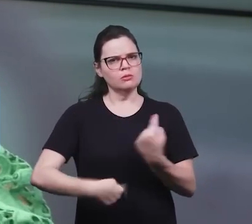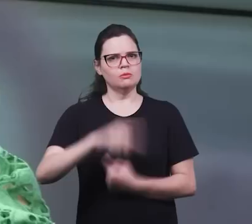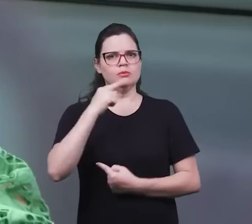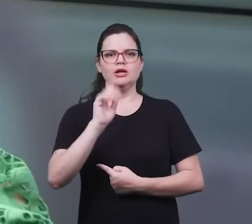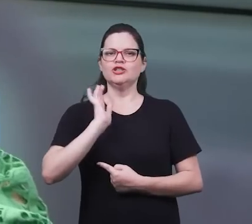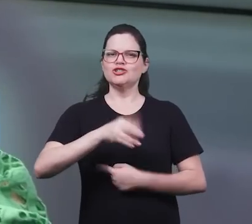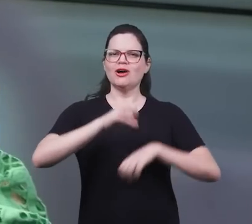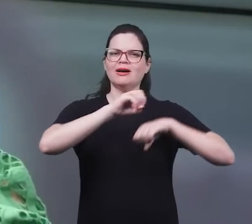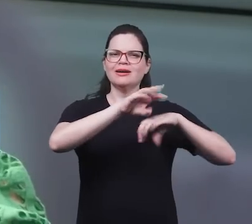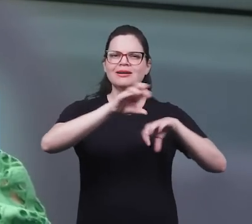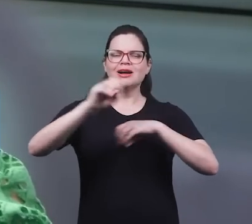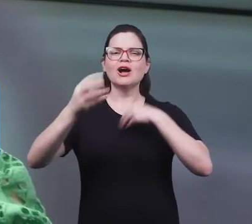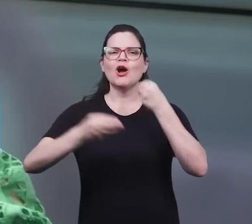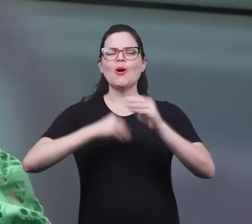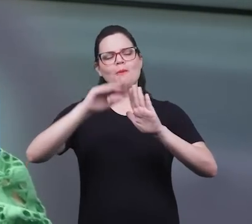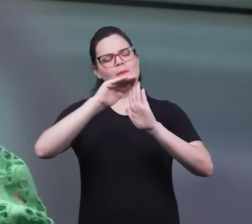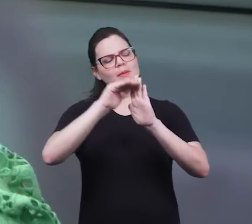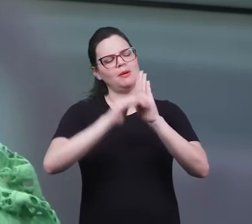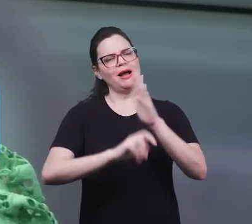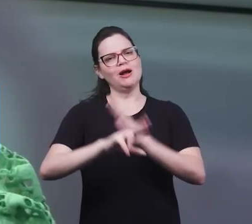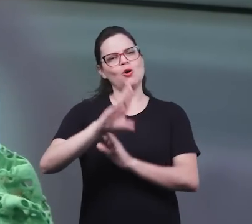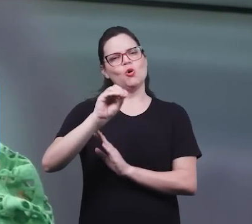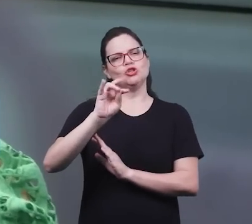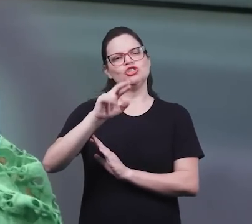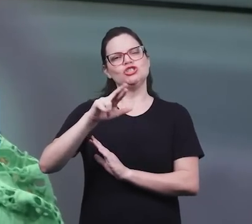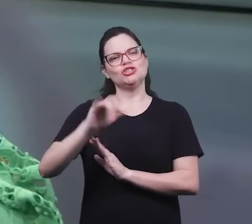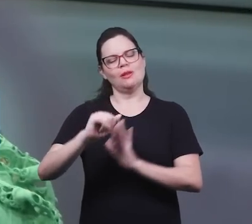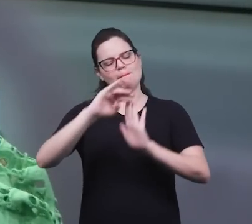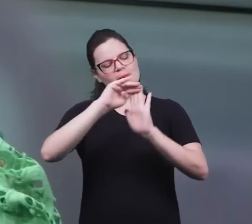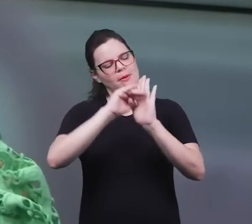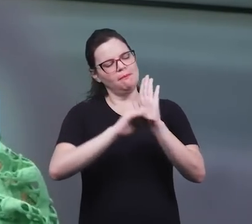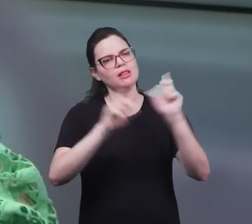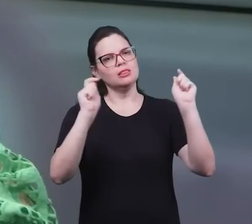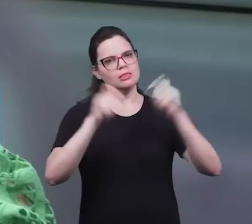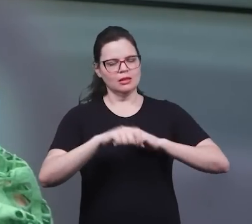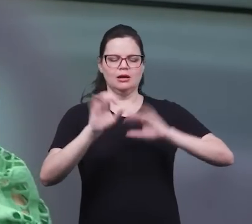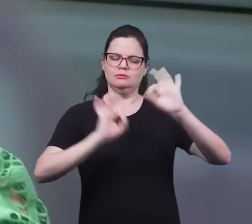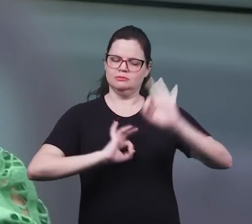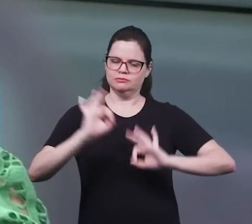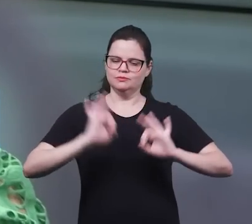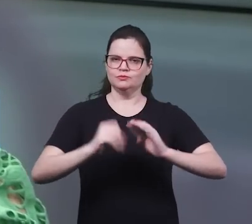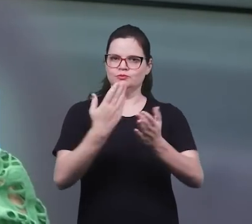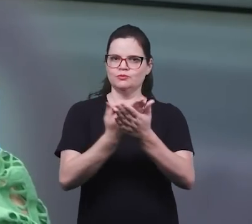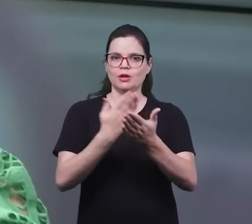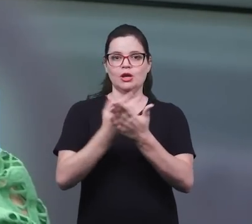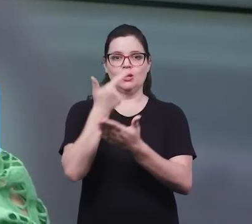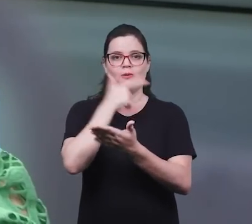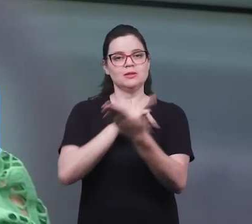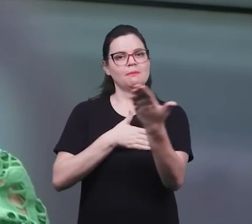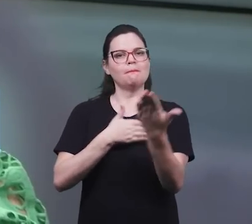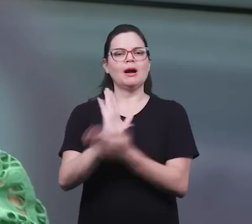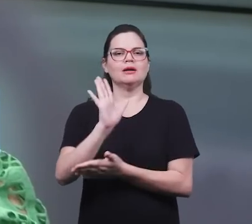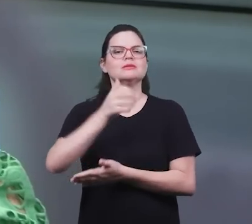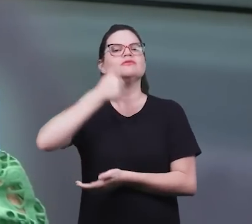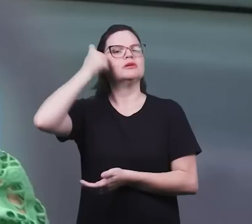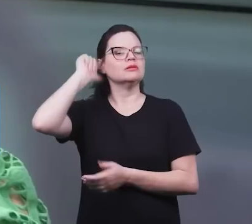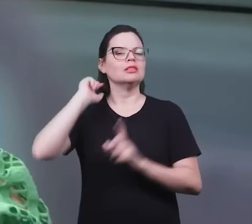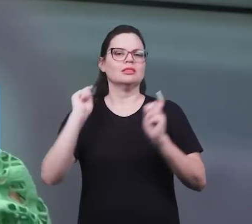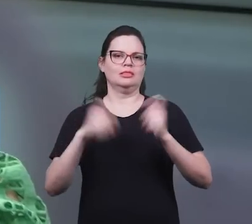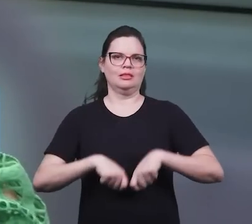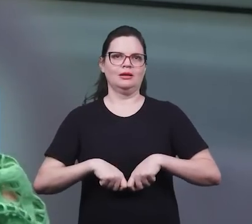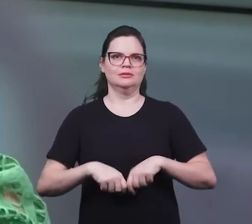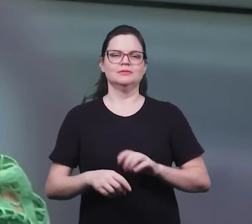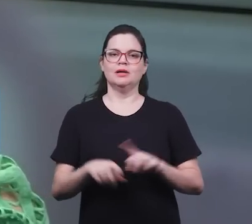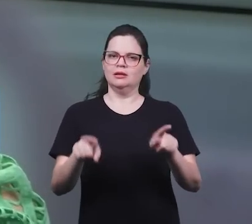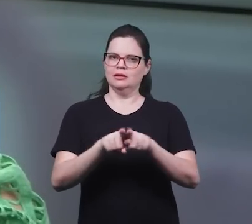das rotinas, é possível organizar, fazer os estudos e ser aprovado. Então aqui tem uma